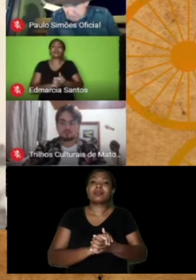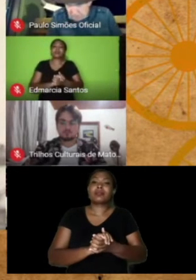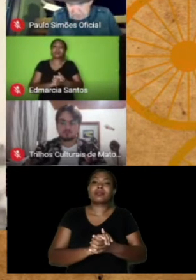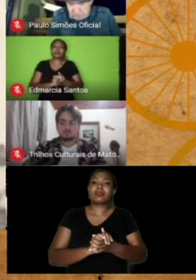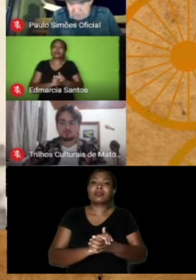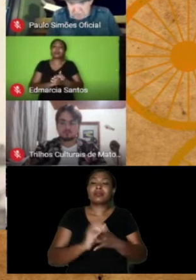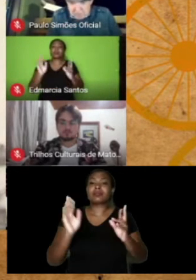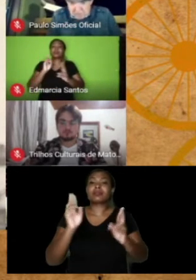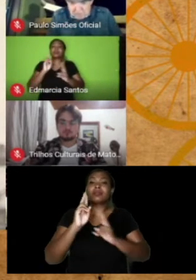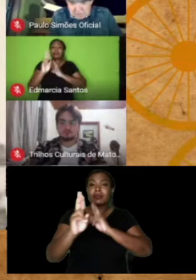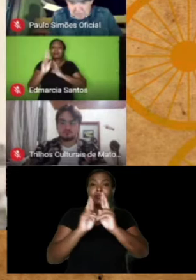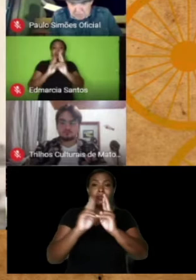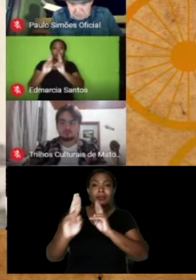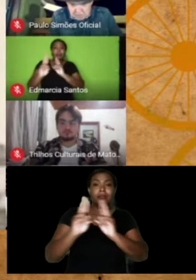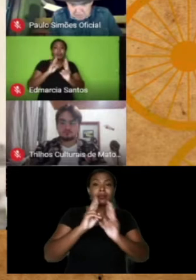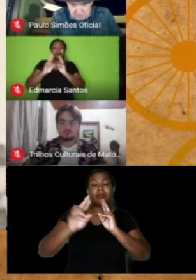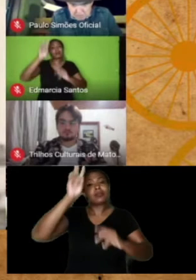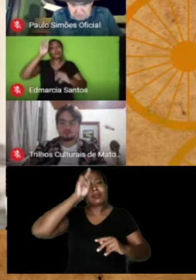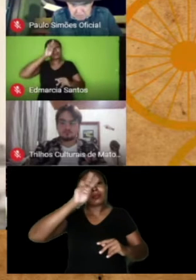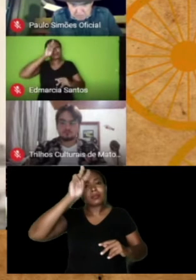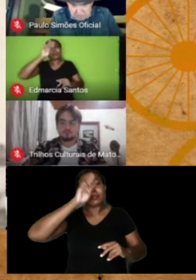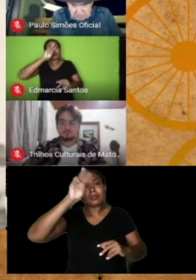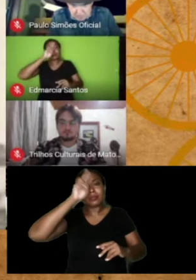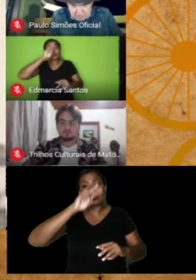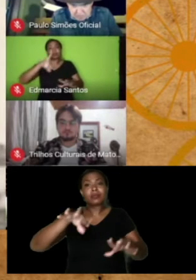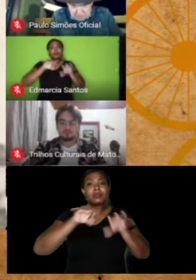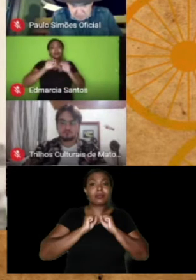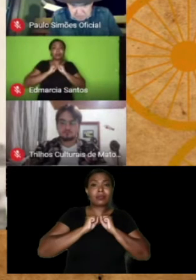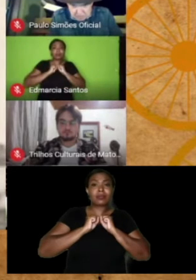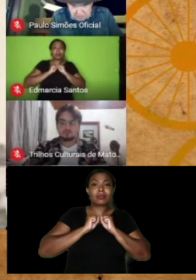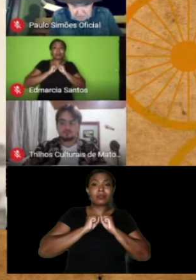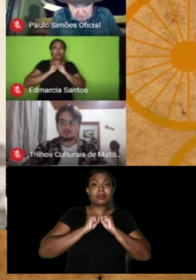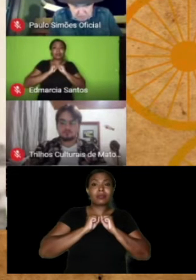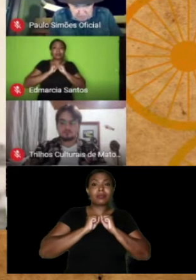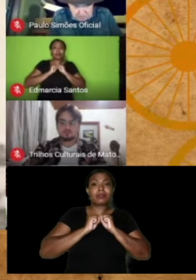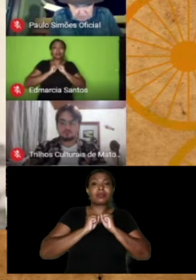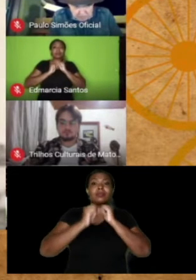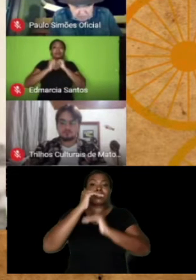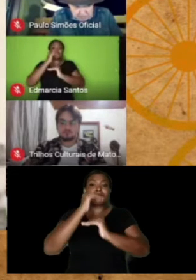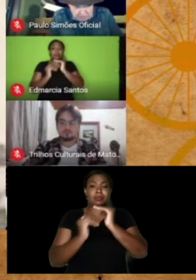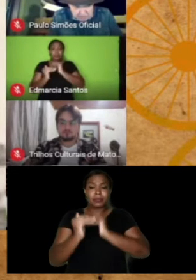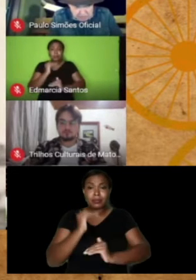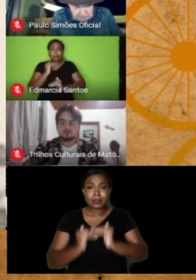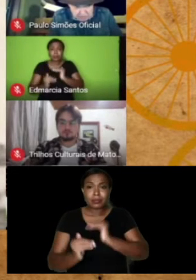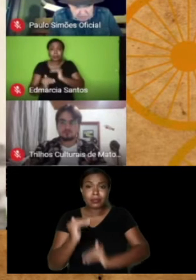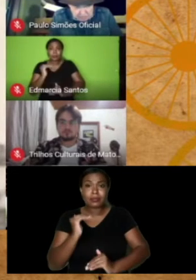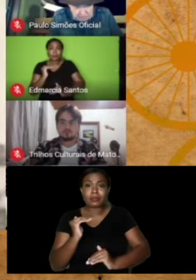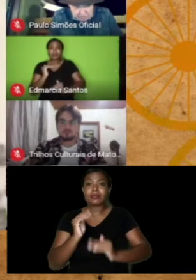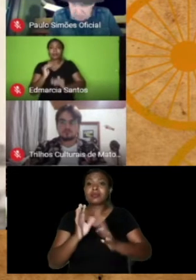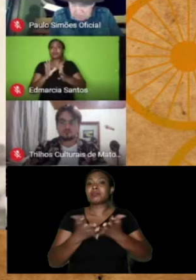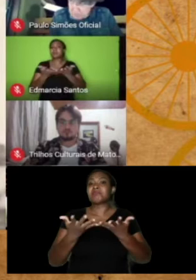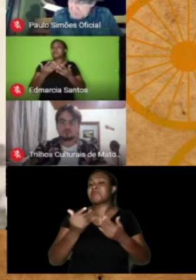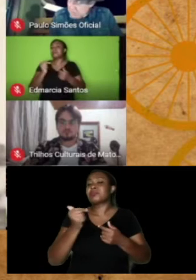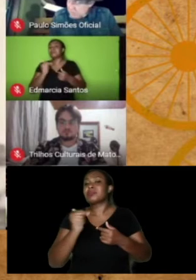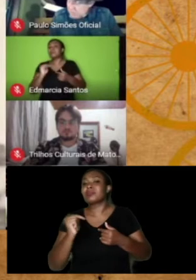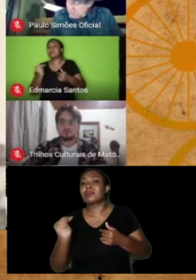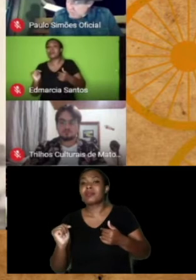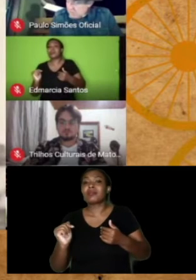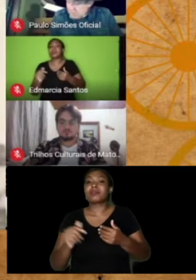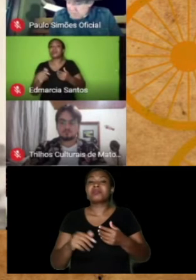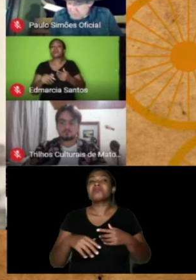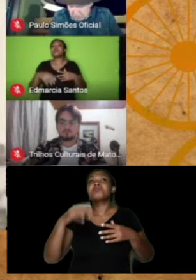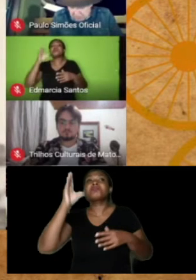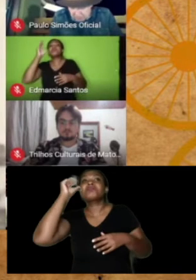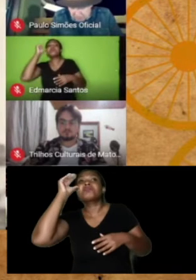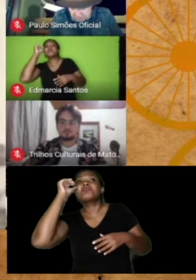nossa relação com a nossa história, o nosso pertencimento seja marginal, né? Seja aquela coisa que não... E no